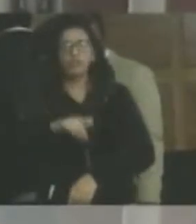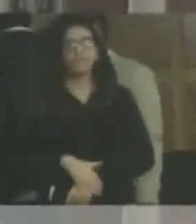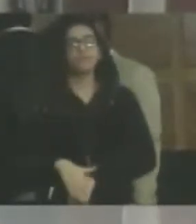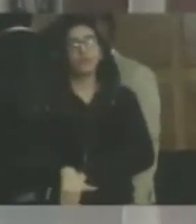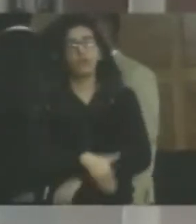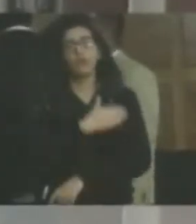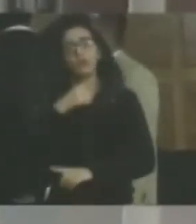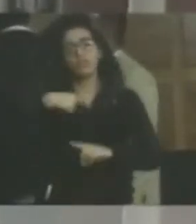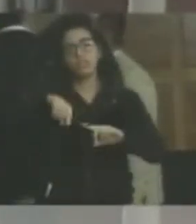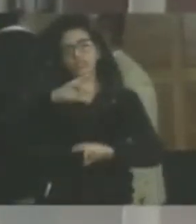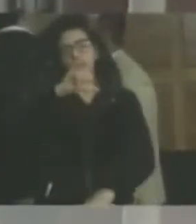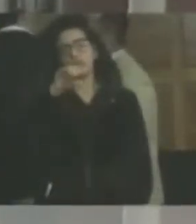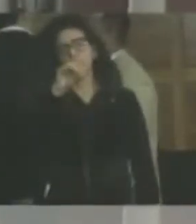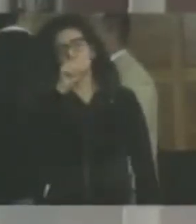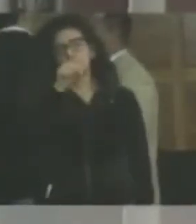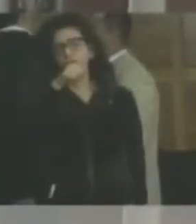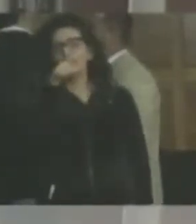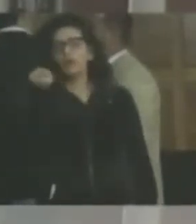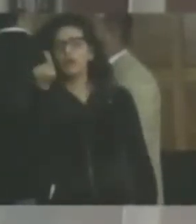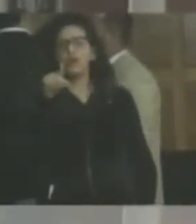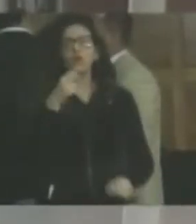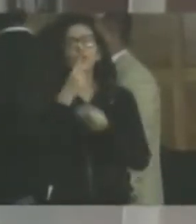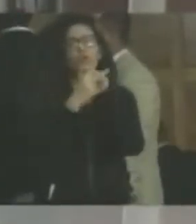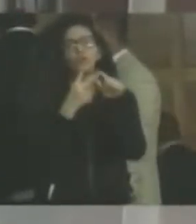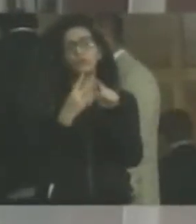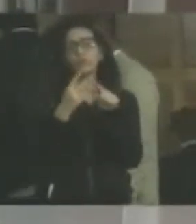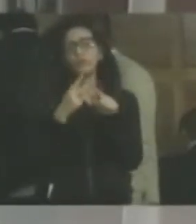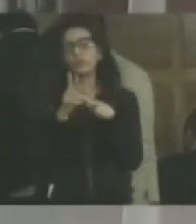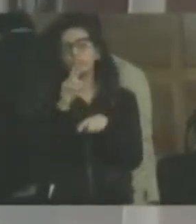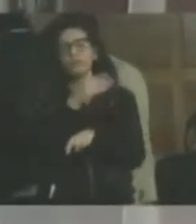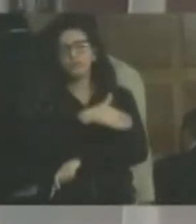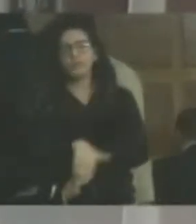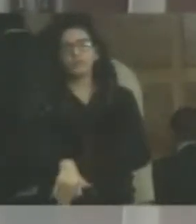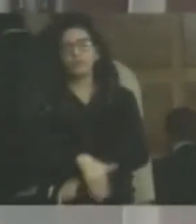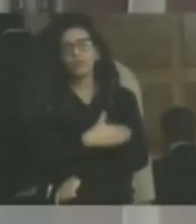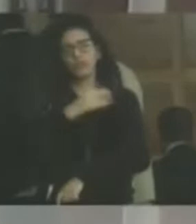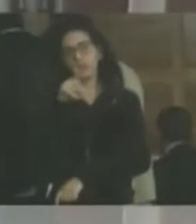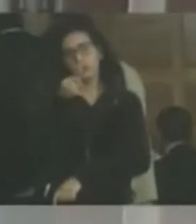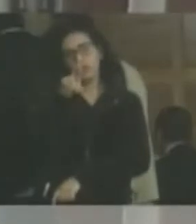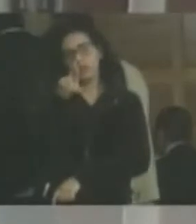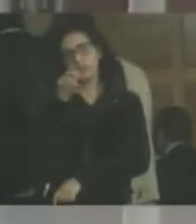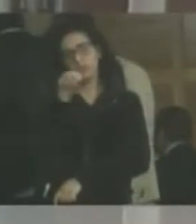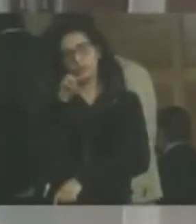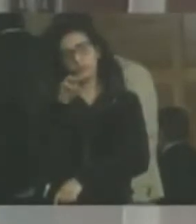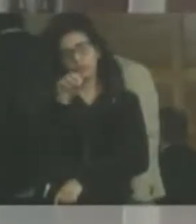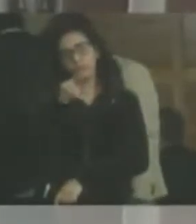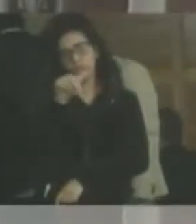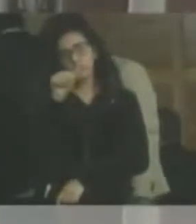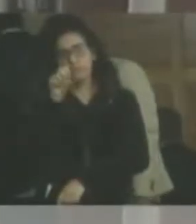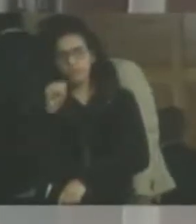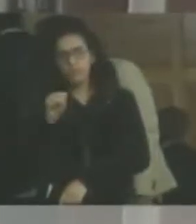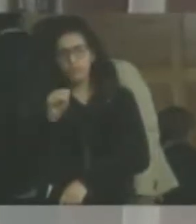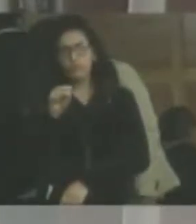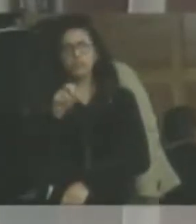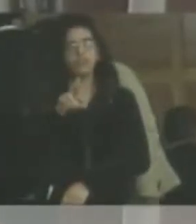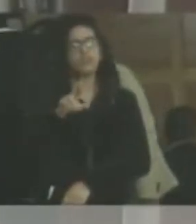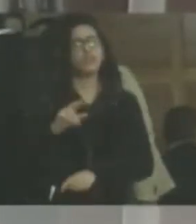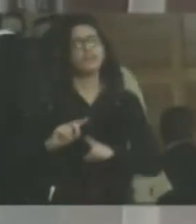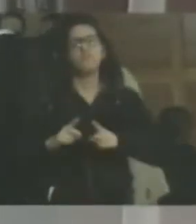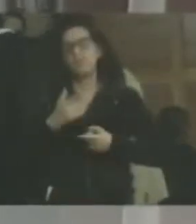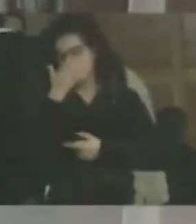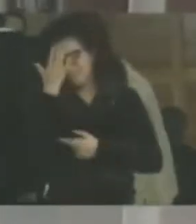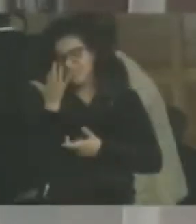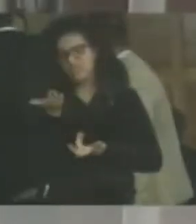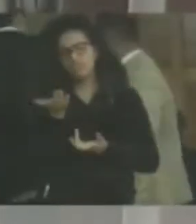João Batista. Tem umas duas ruas ali no Promorá que já estão mexendo para recapear, mas o morador, ele está insatisfeito porque ele quer a